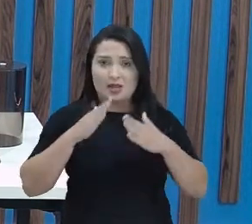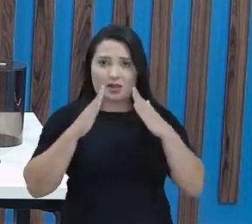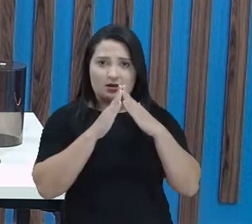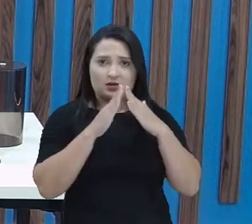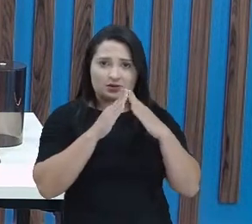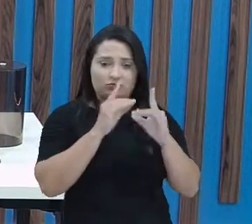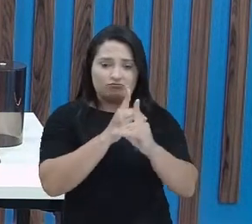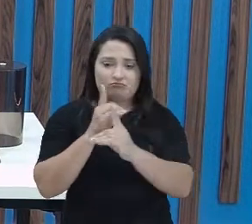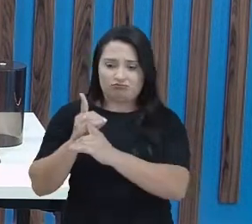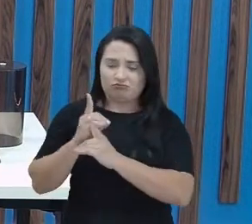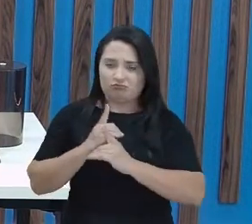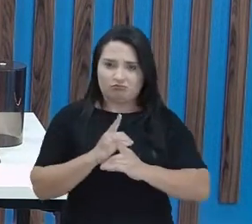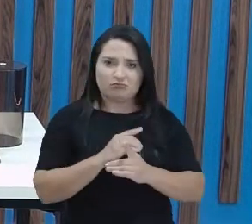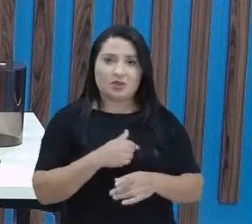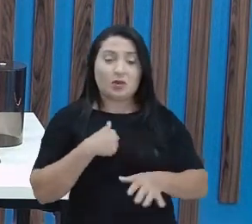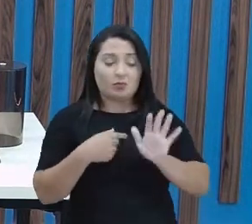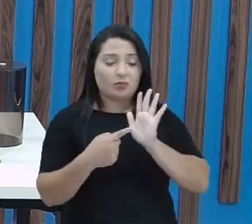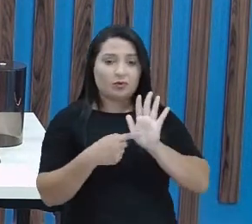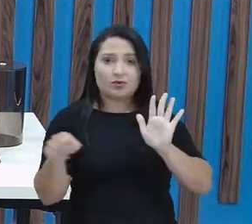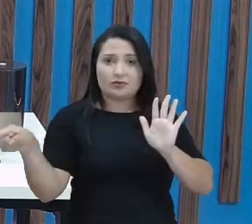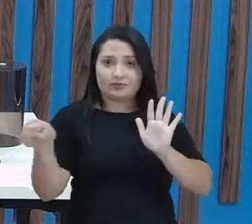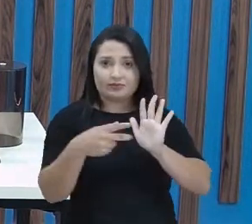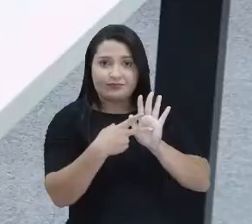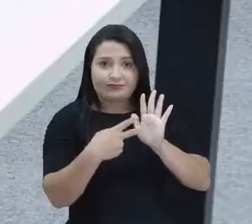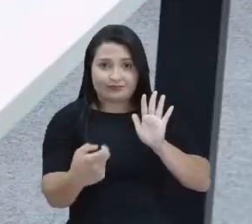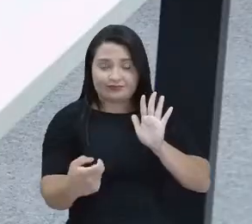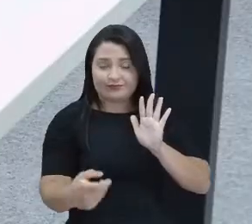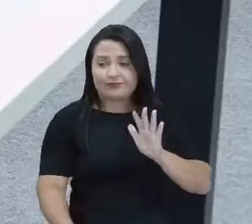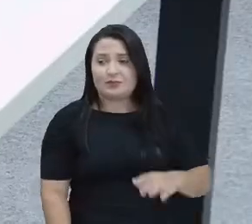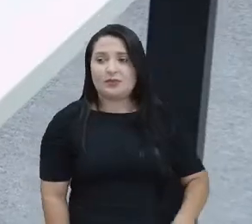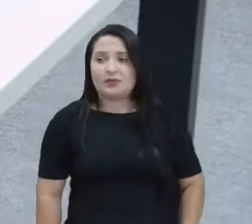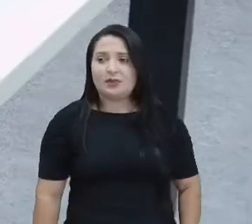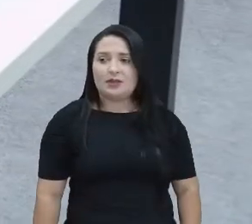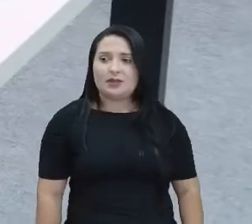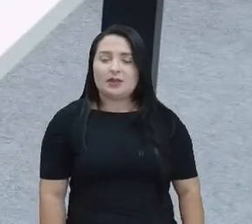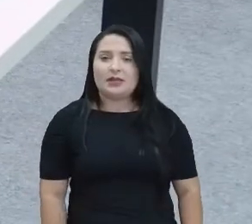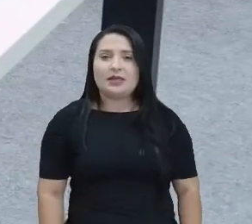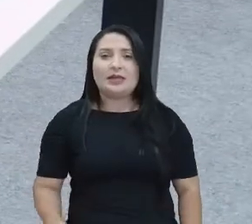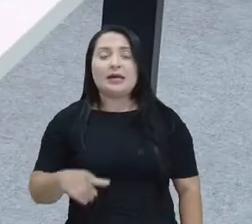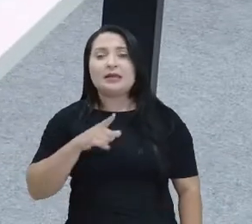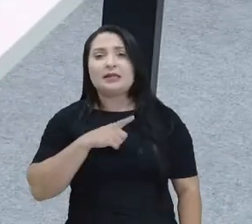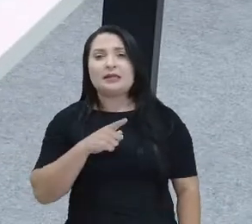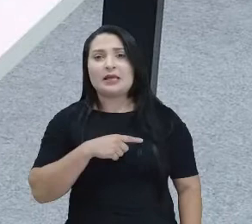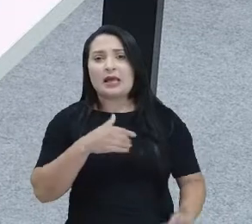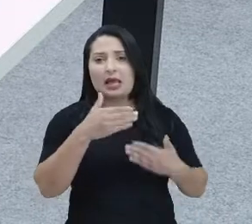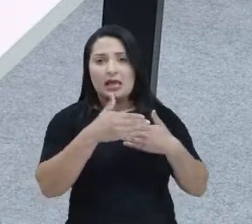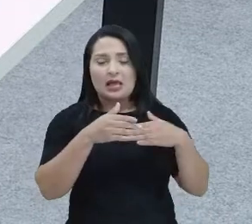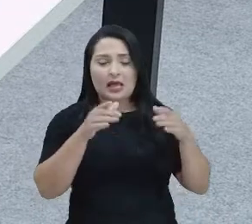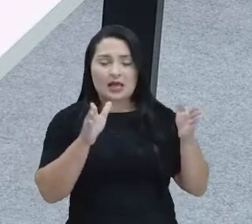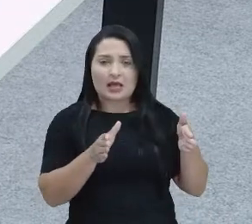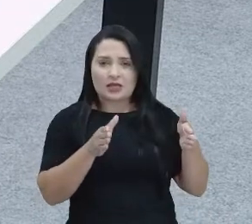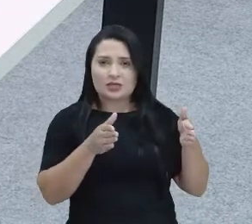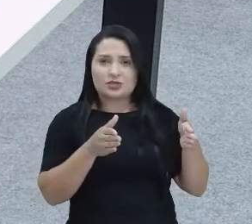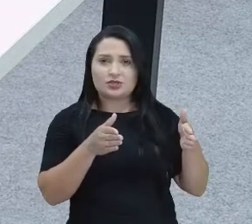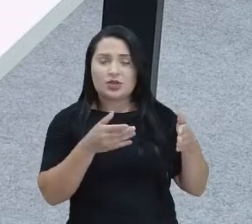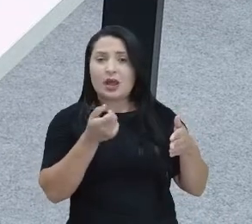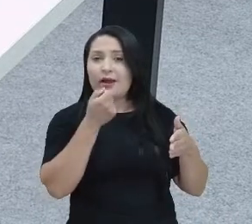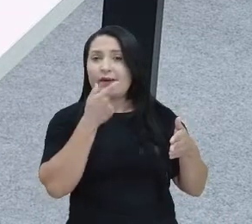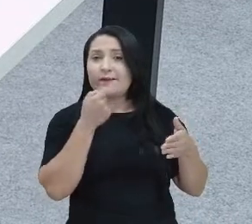eu vou mostrar para vocês. Eu tenho aqui, ó, essa caixinha de